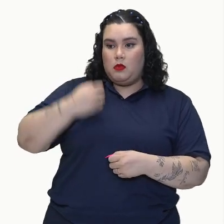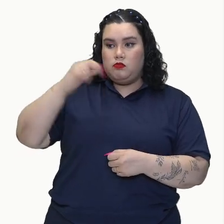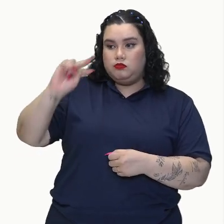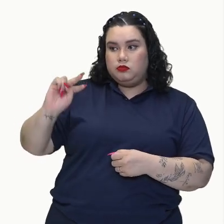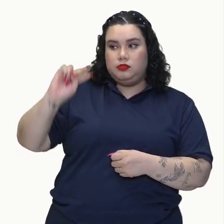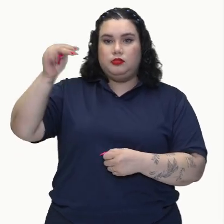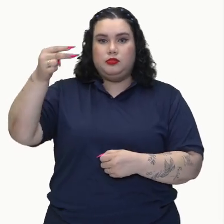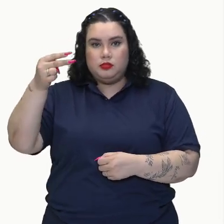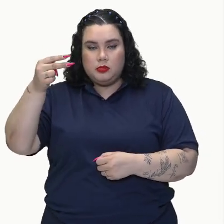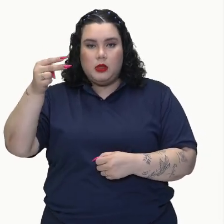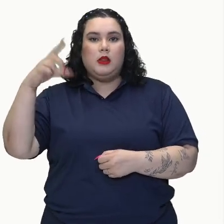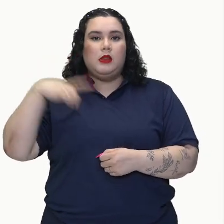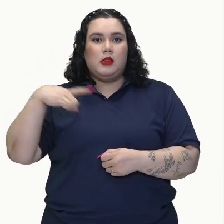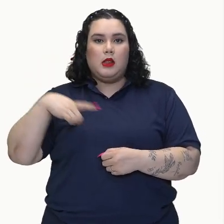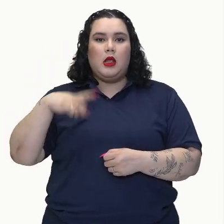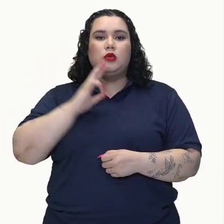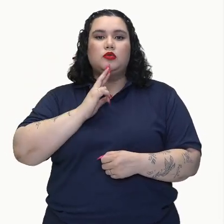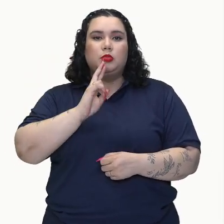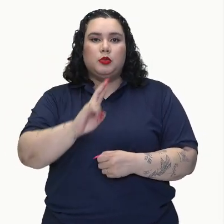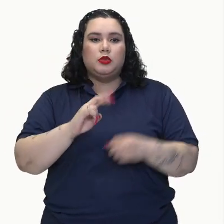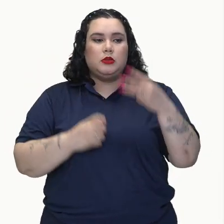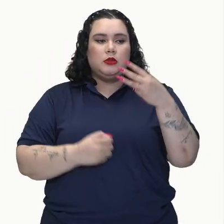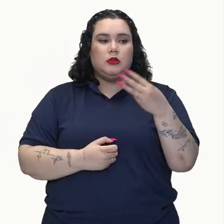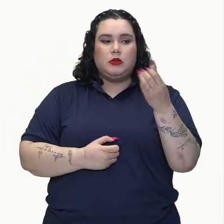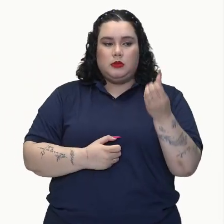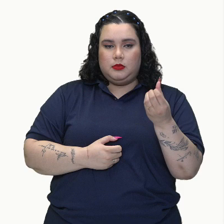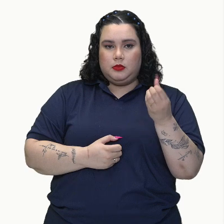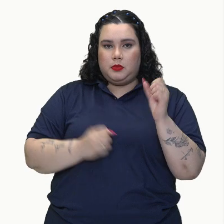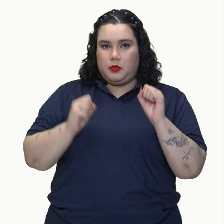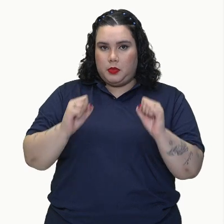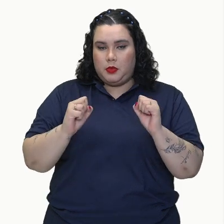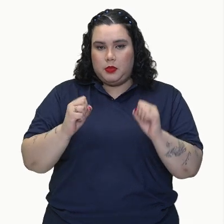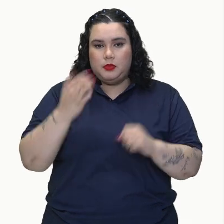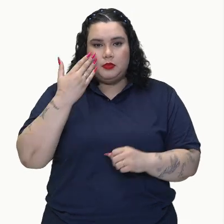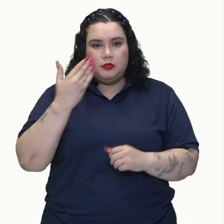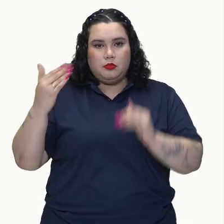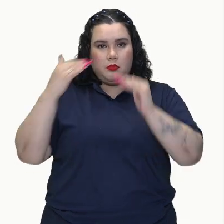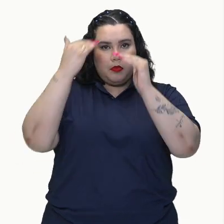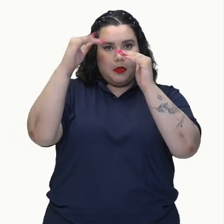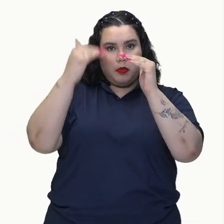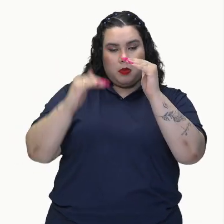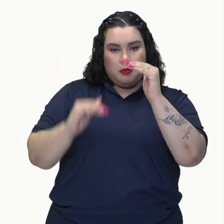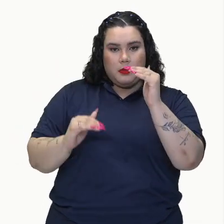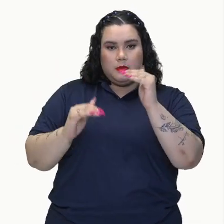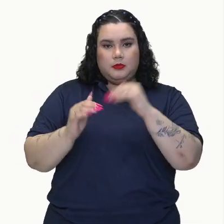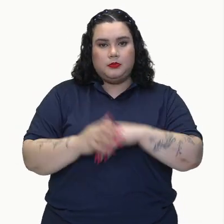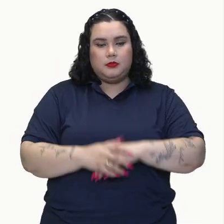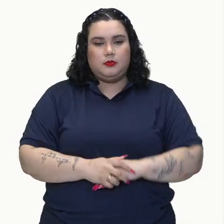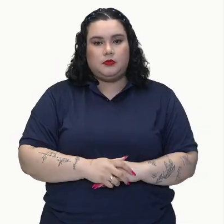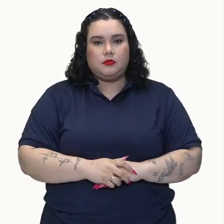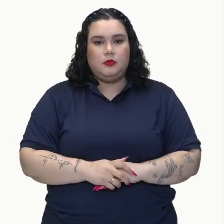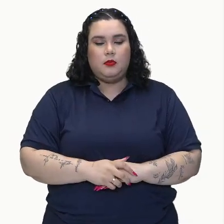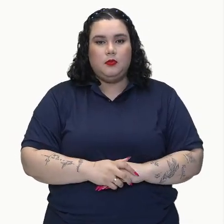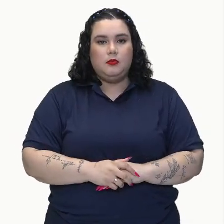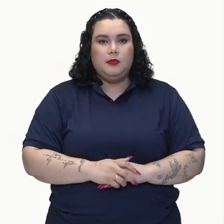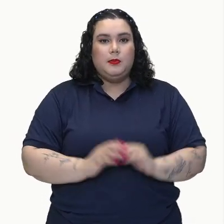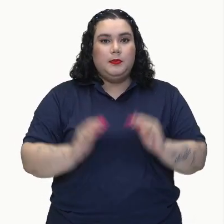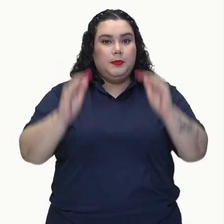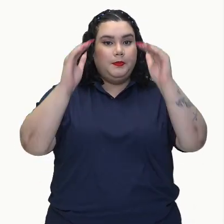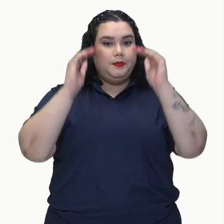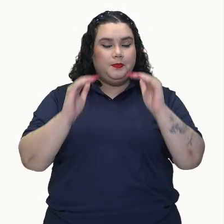dá 36. Posso continuar aqui, seguindo minha tabelinha, ó. Então, quem vai ser o